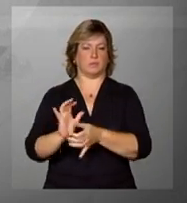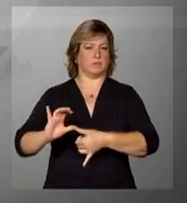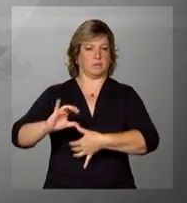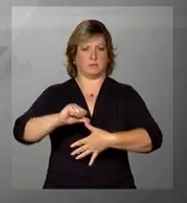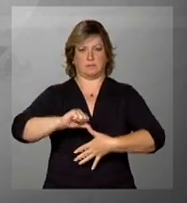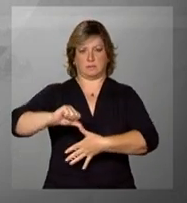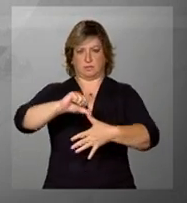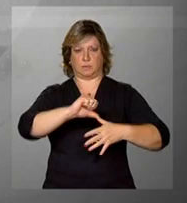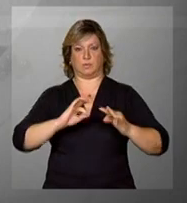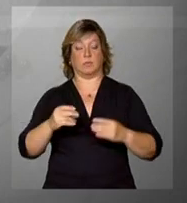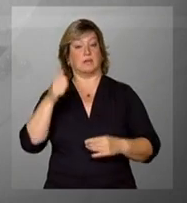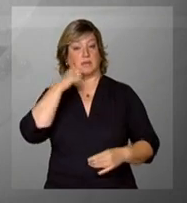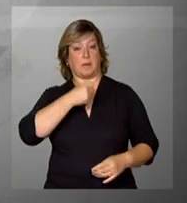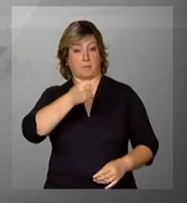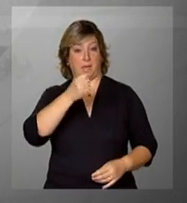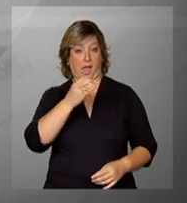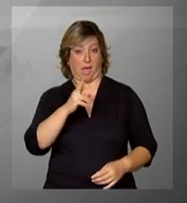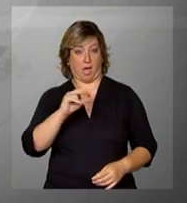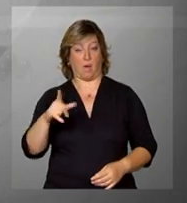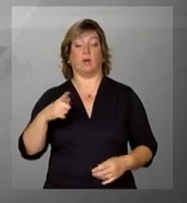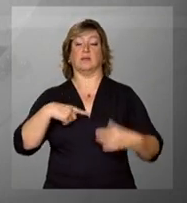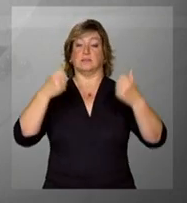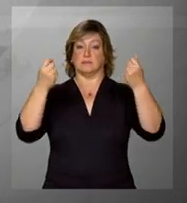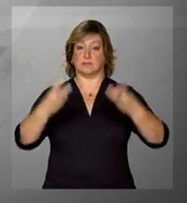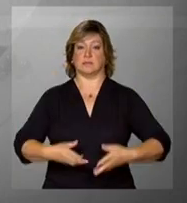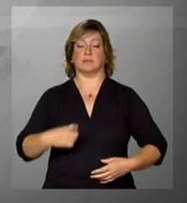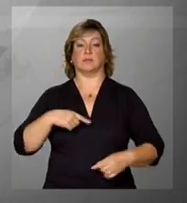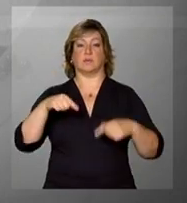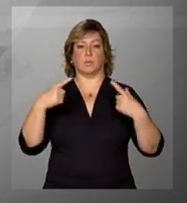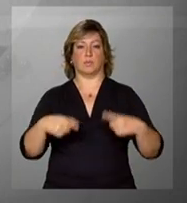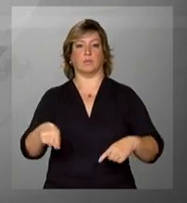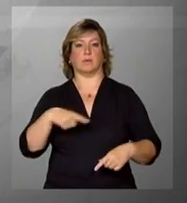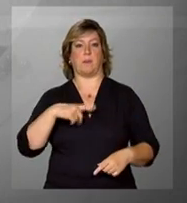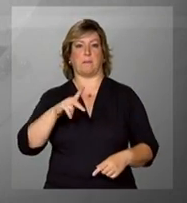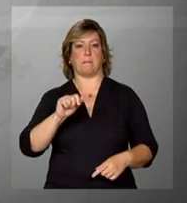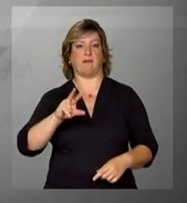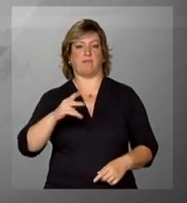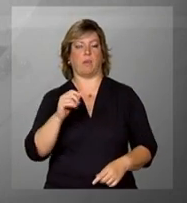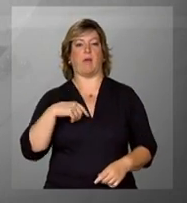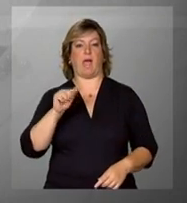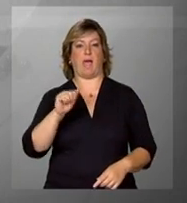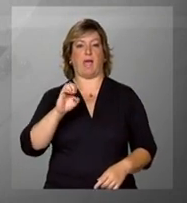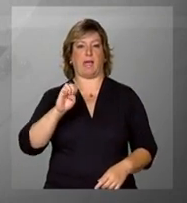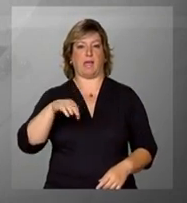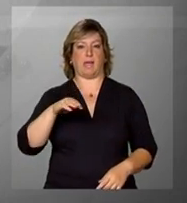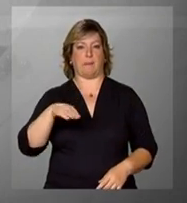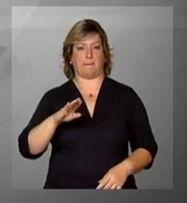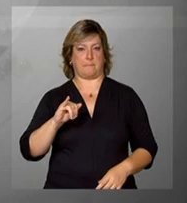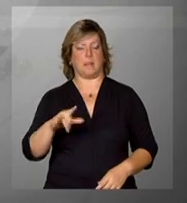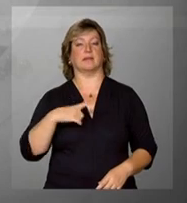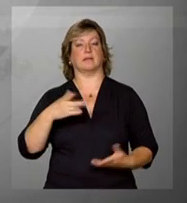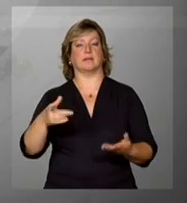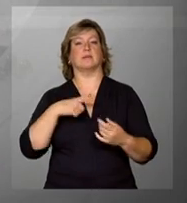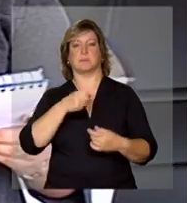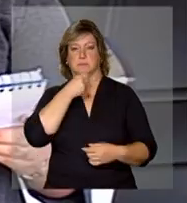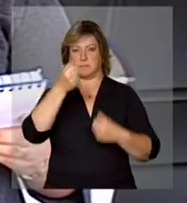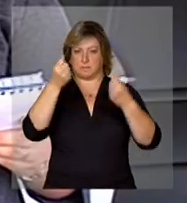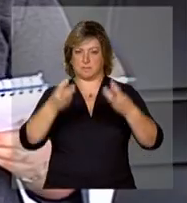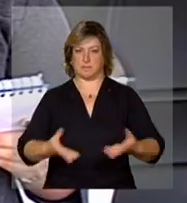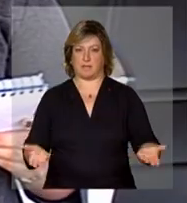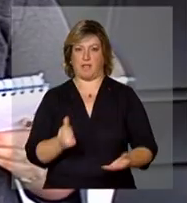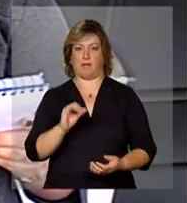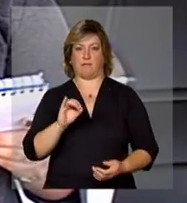Carolina Monteiro está no pavilhão de exposições do AEMB e tem as informações ao vivo. Boa tarde, Carolina.